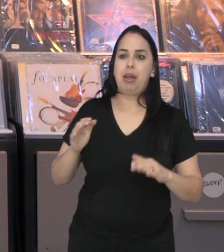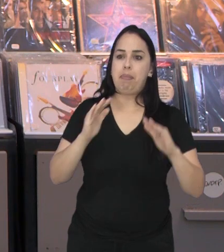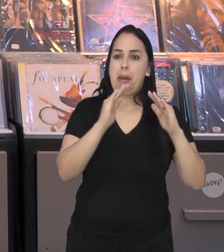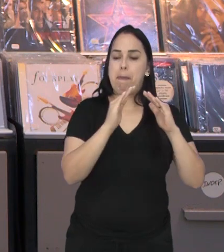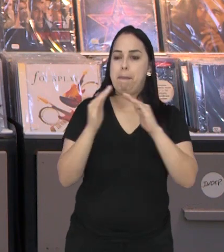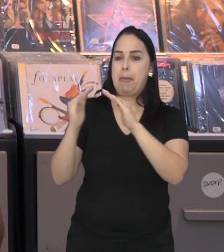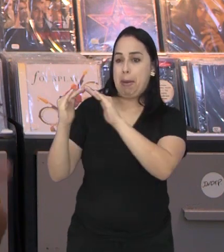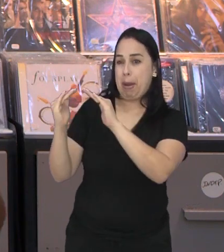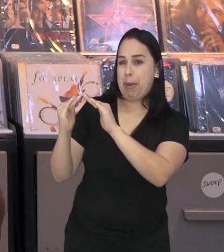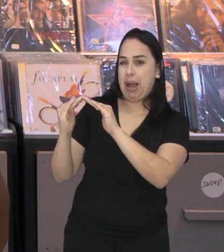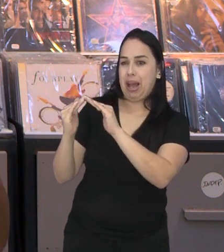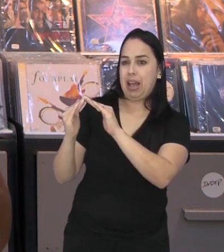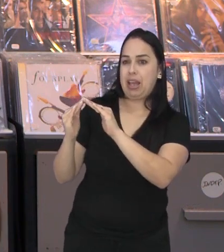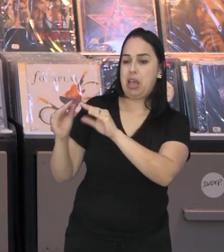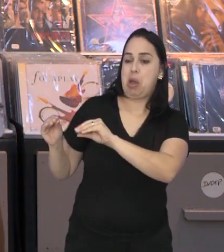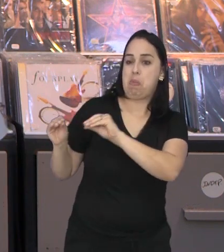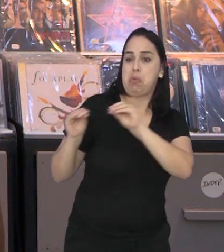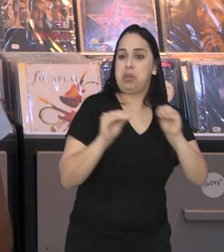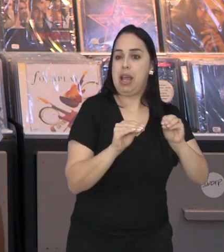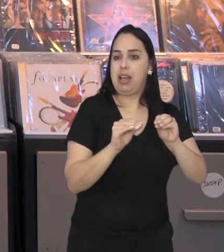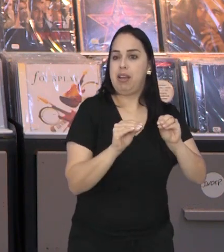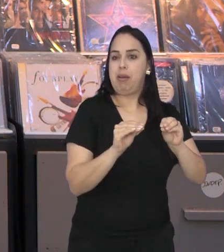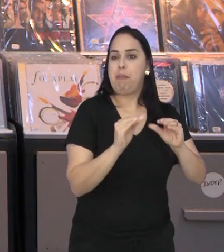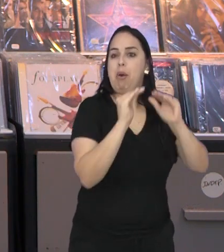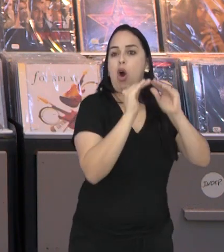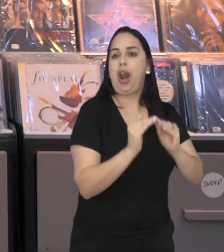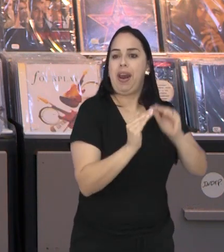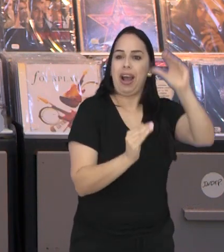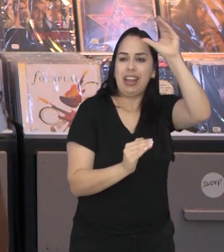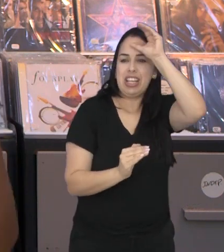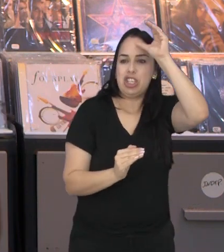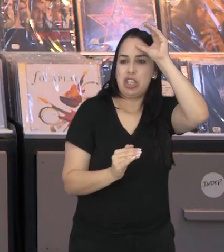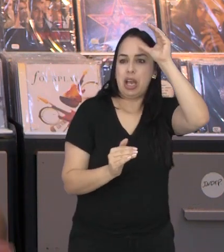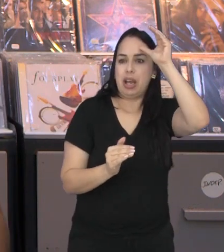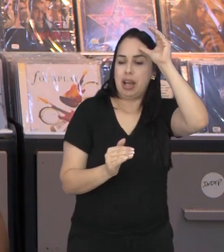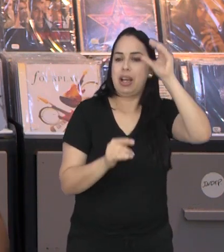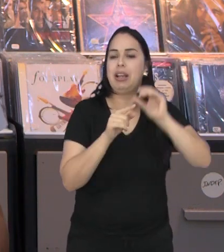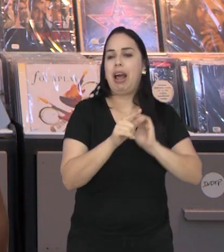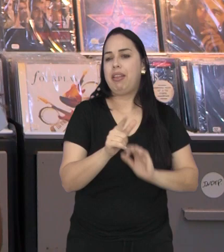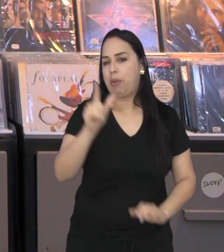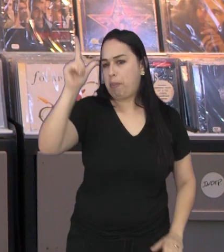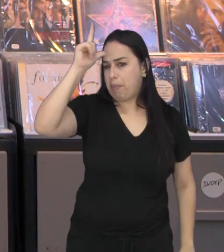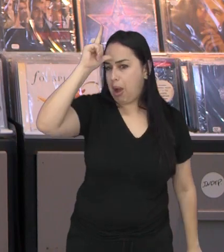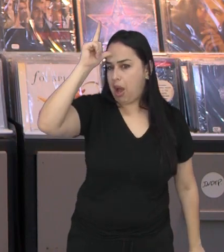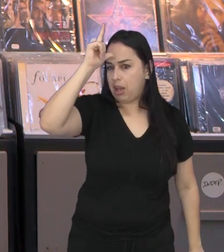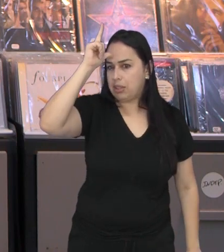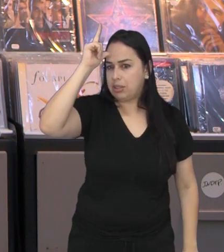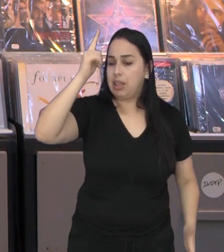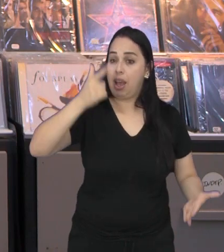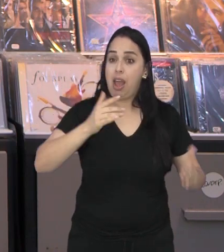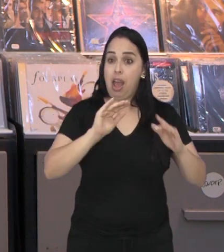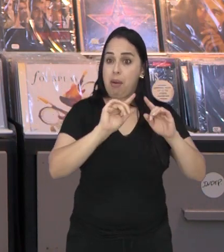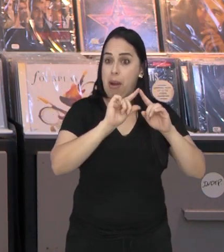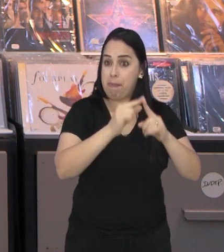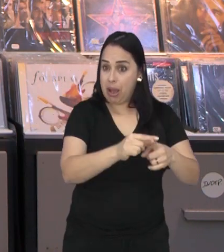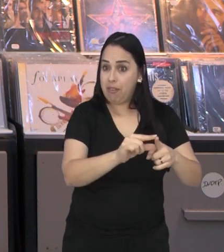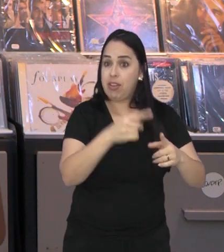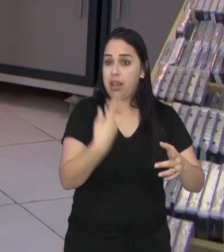pais muito cedo por conta disso, fui morar com uma tia, minha mãe me deixou na casa de uma tia, no Campos dos Alemães, que é uma periferia de São